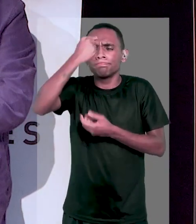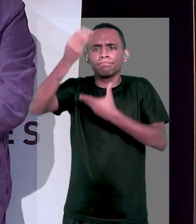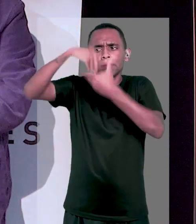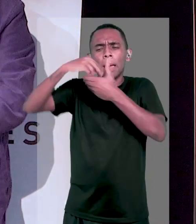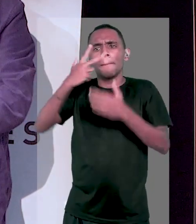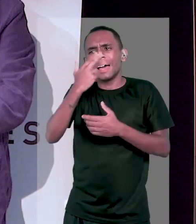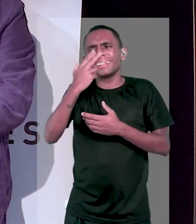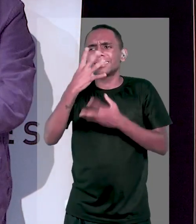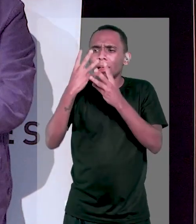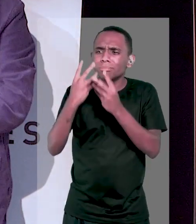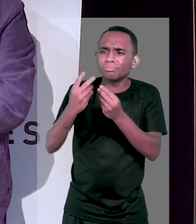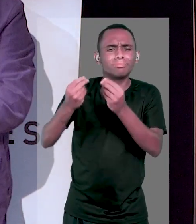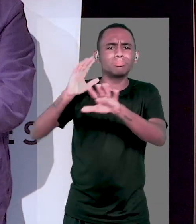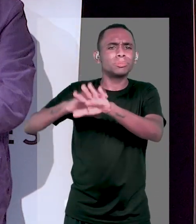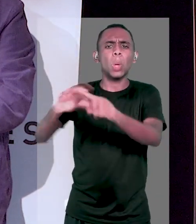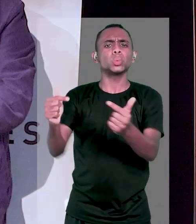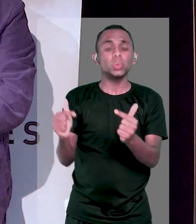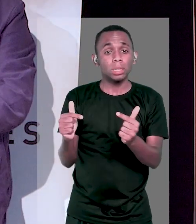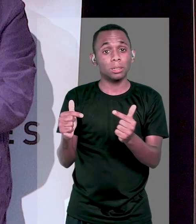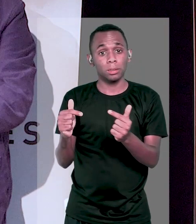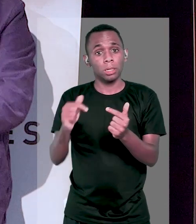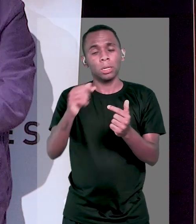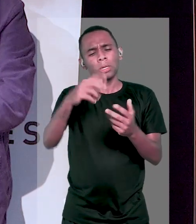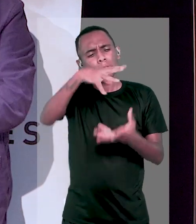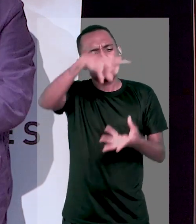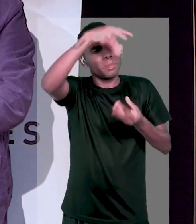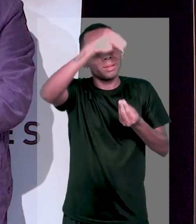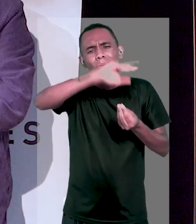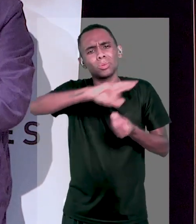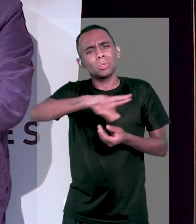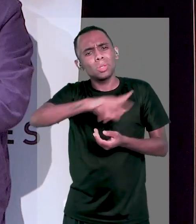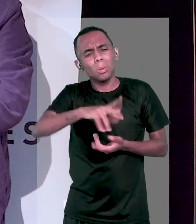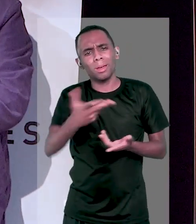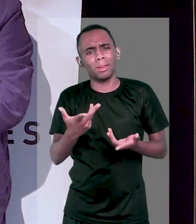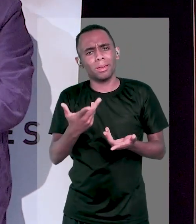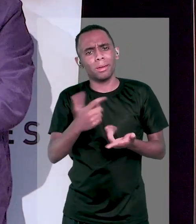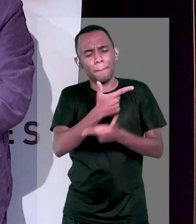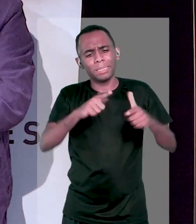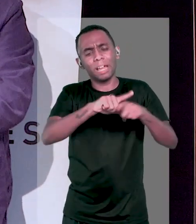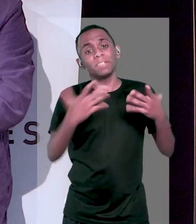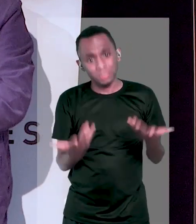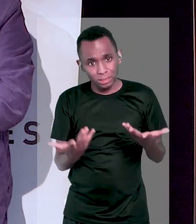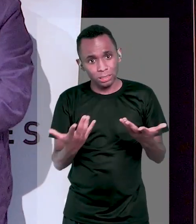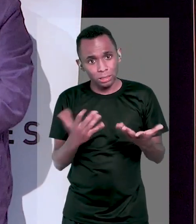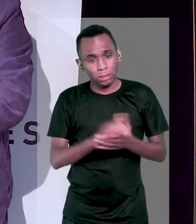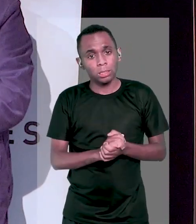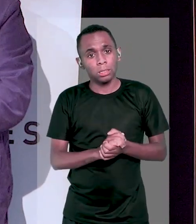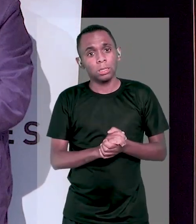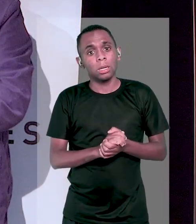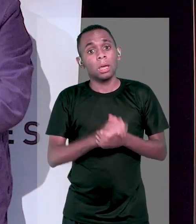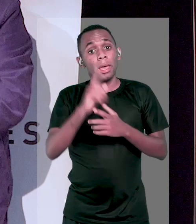ele diz o seguinte, a ciência não pensa, a ciência não pensa, a ciência sabe calcular, sabe projetar coisas, agora pensa, pensa,